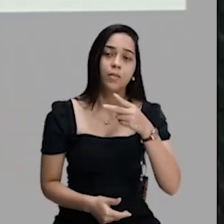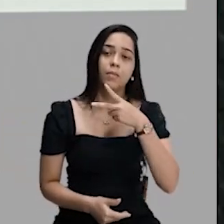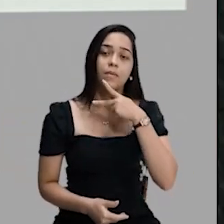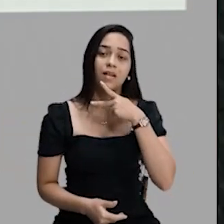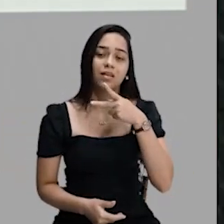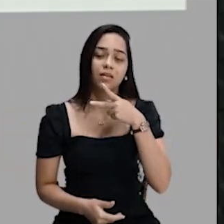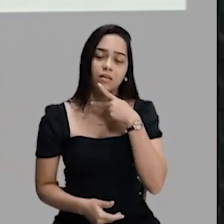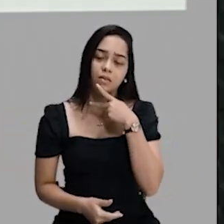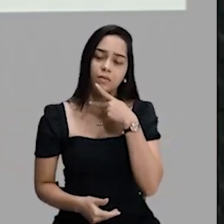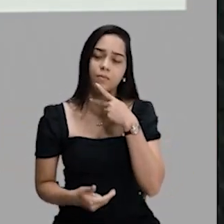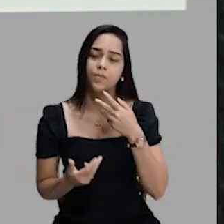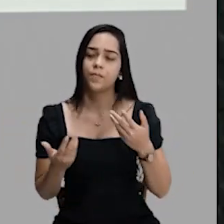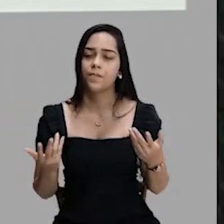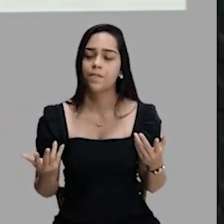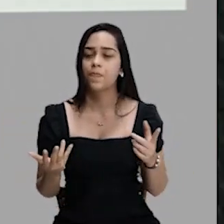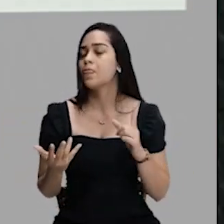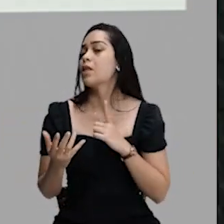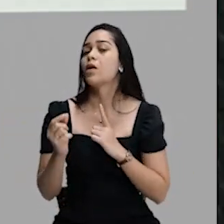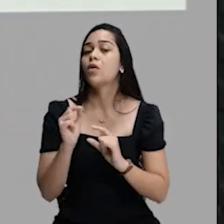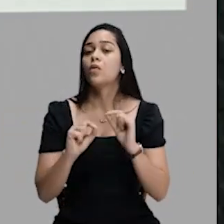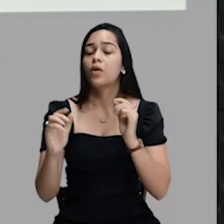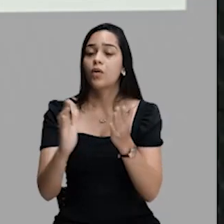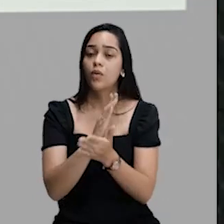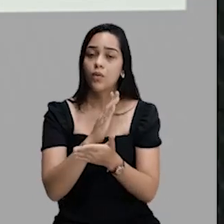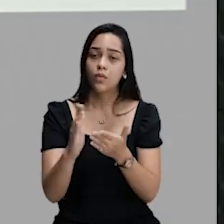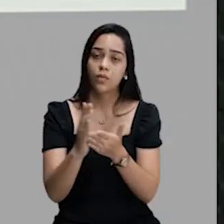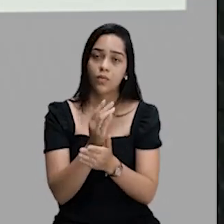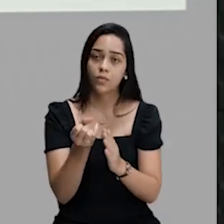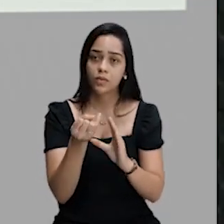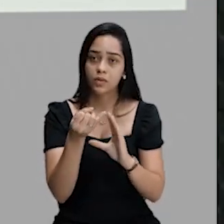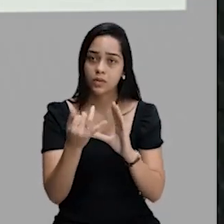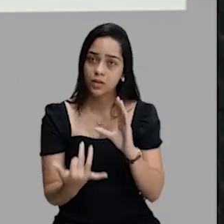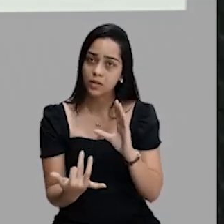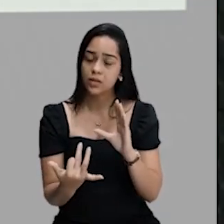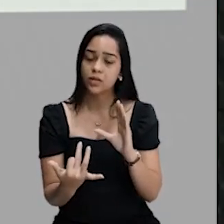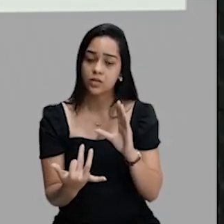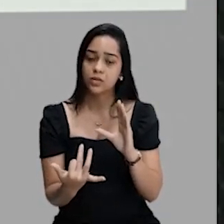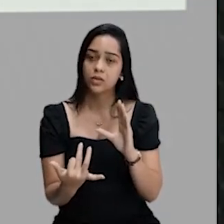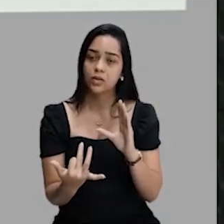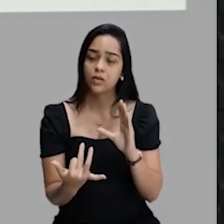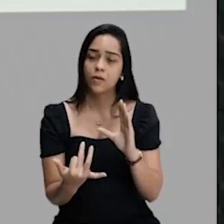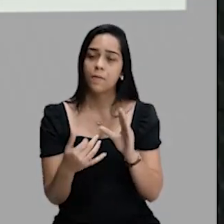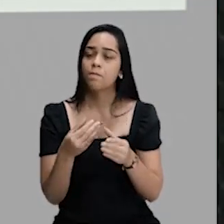de Platão, ele tem algumas características.